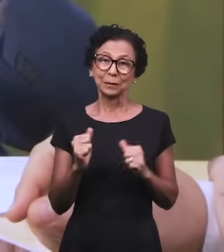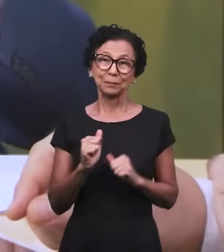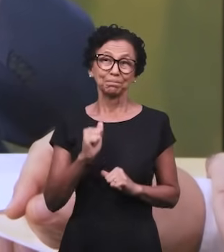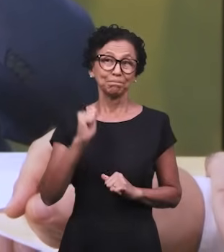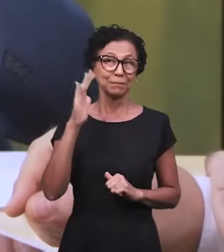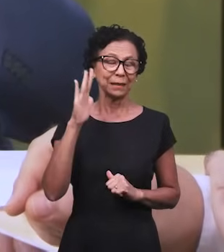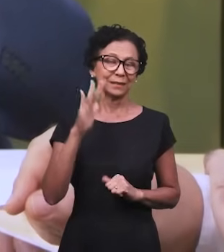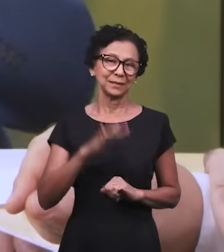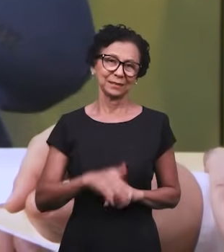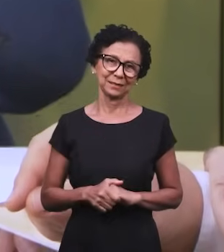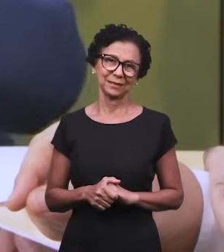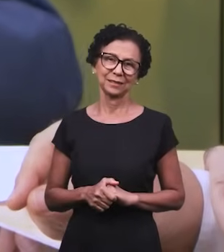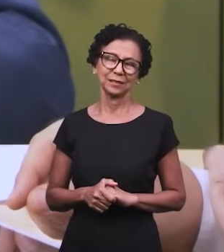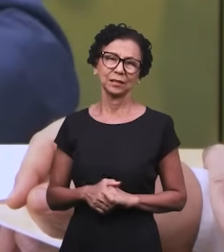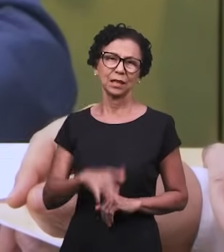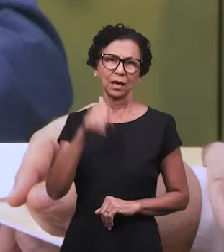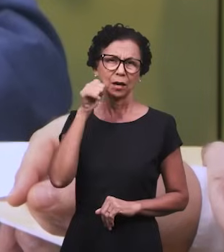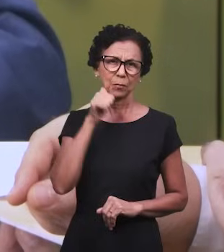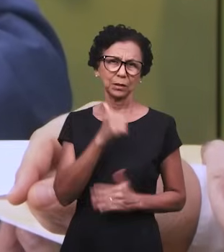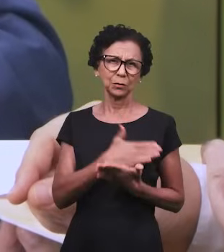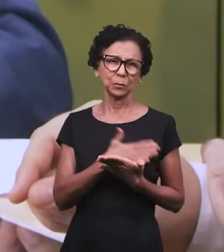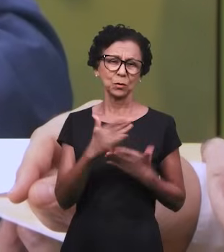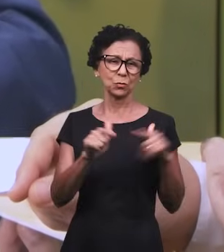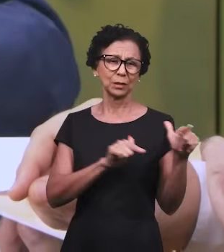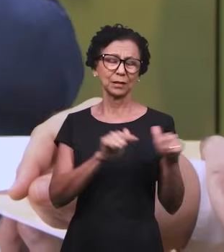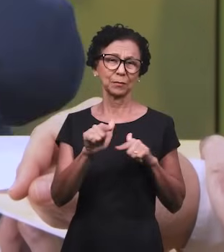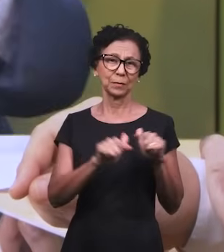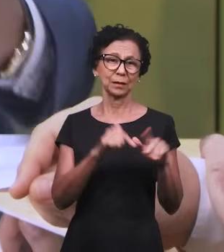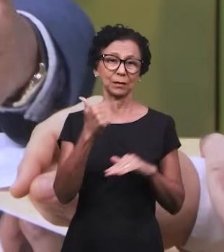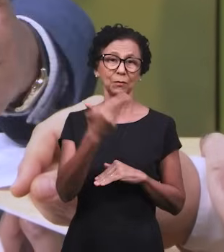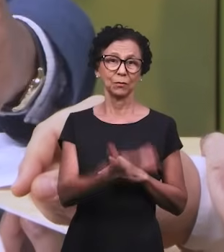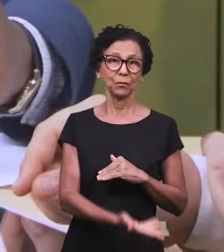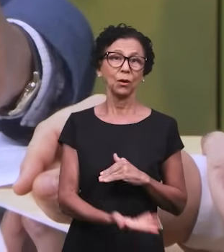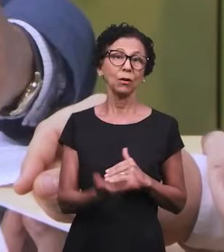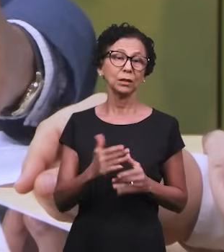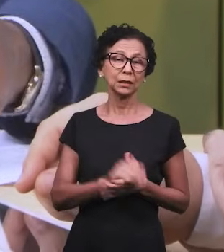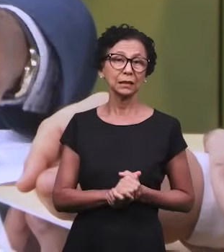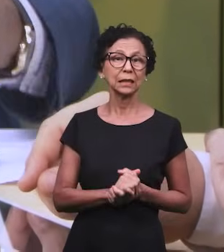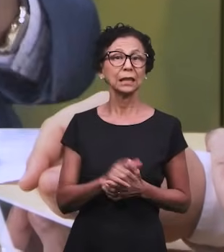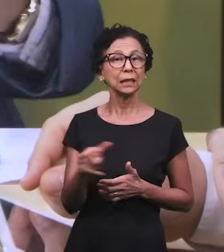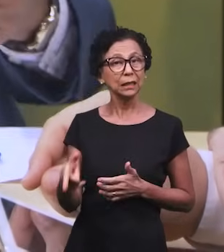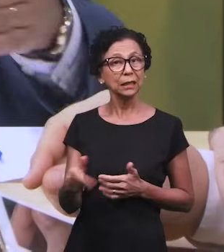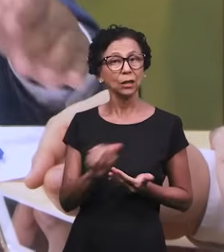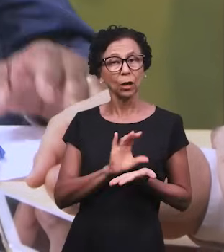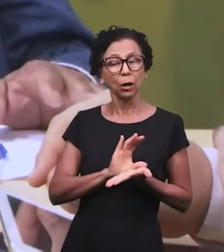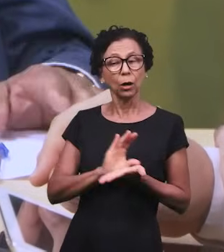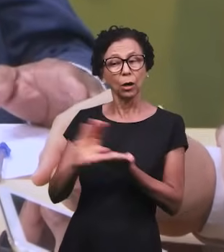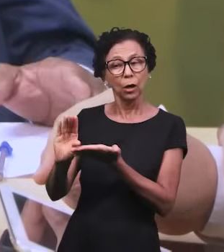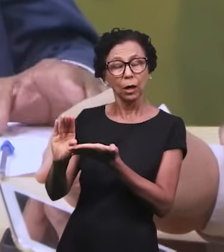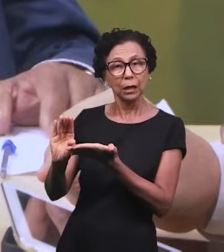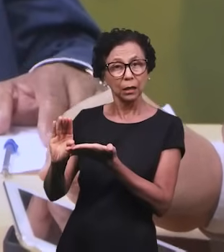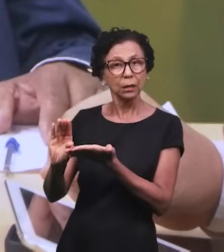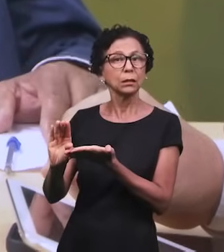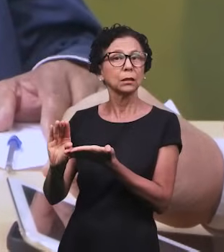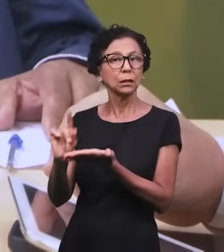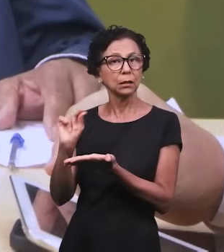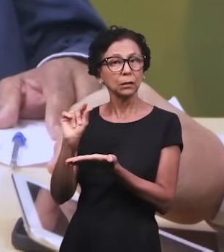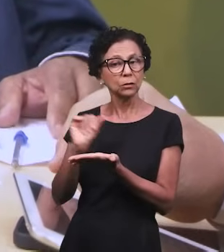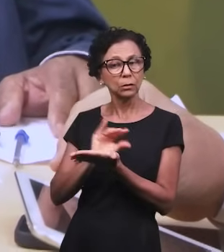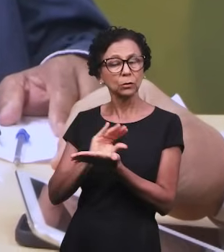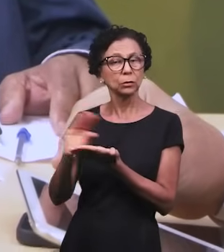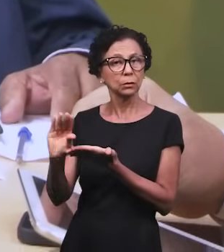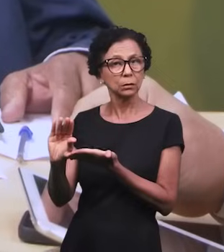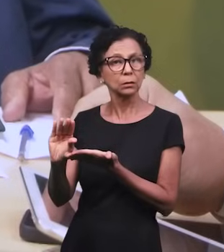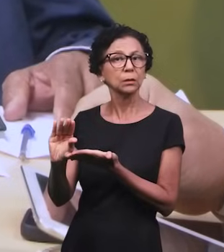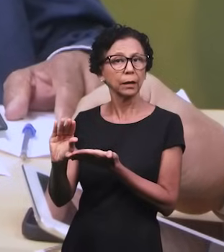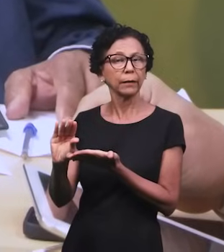trabalho ela começou at certo ponto concorrer com com o esposo e participar na renda dentro dentro do Lar el não que o lar é não que